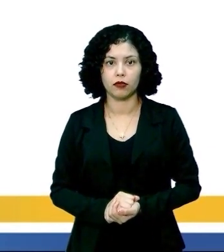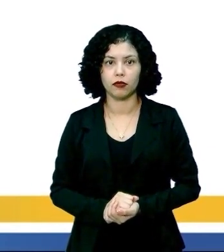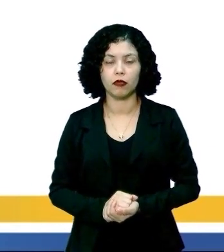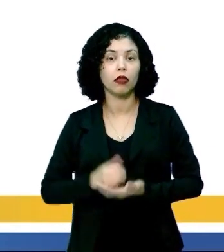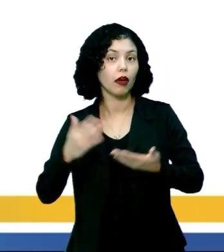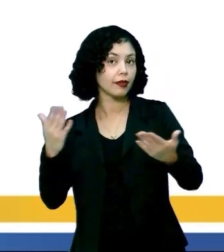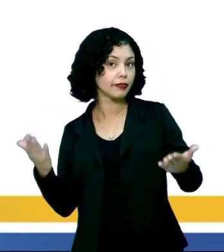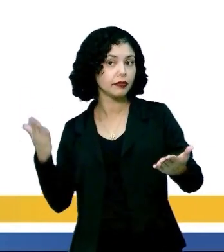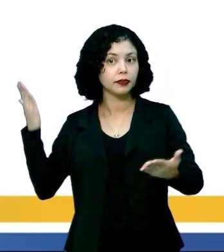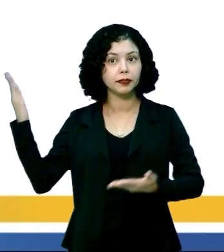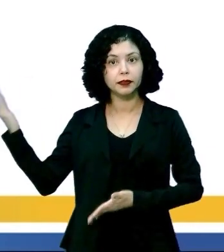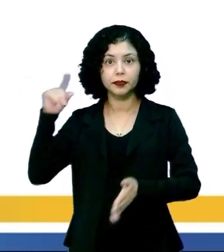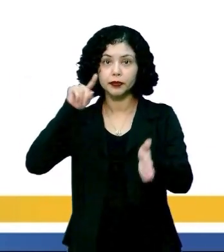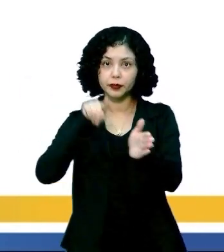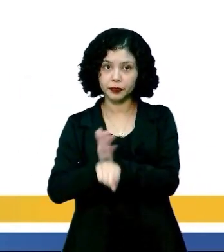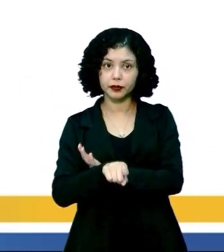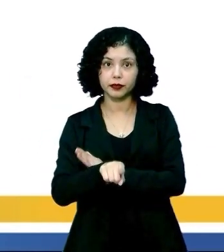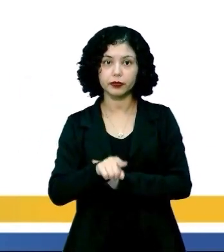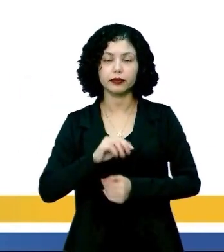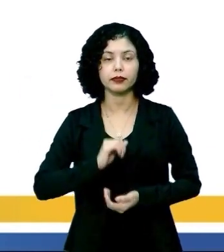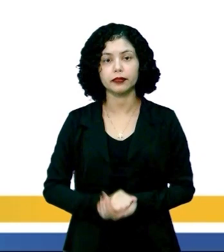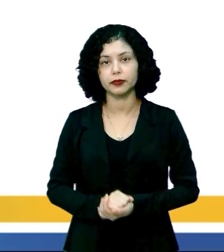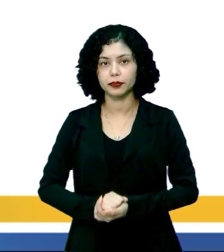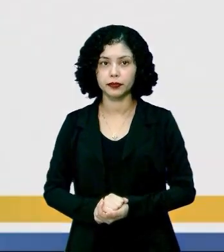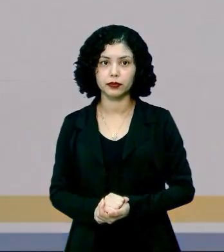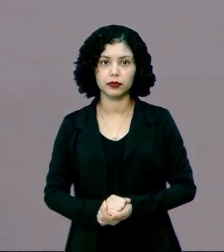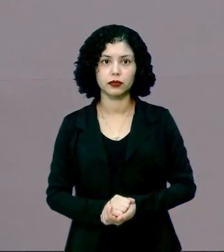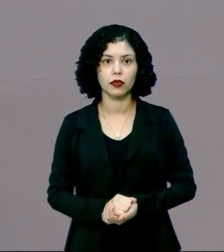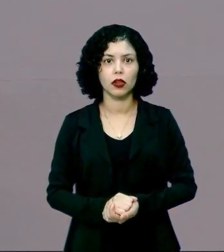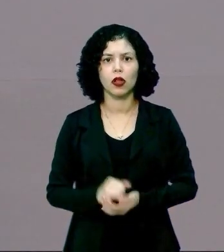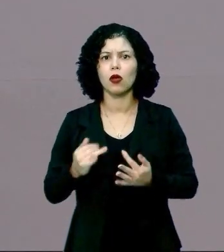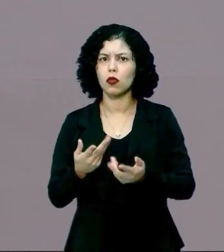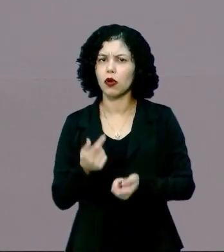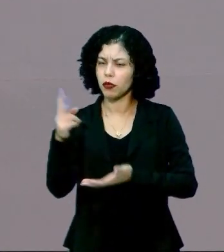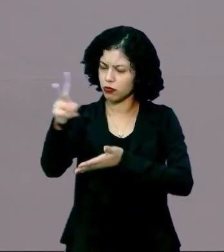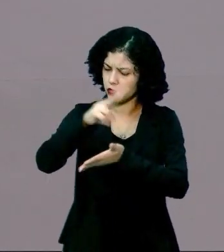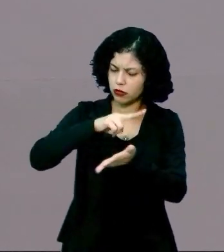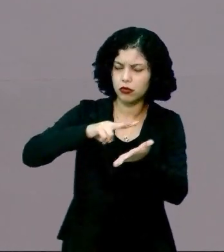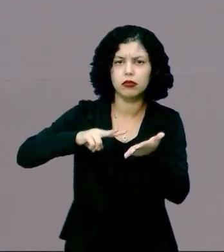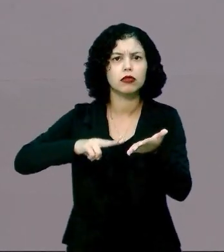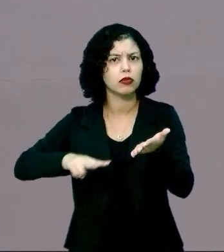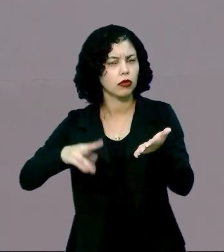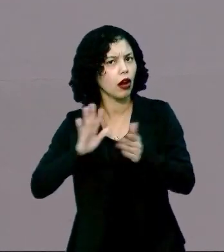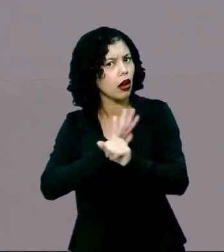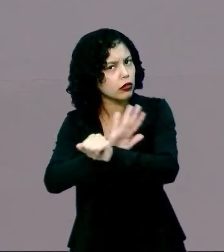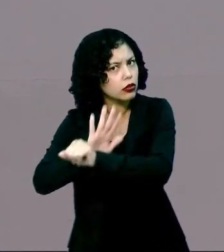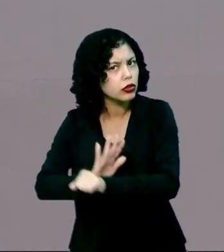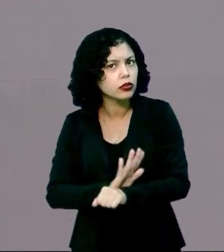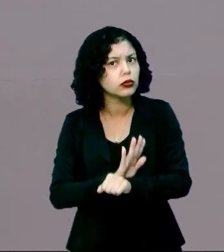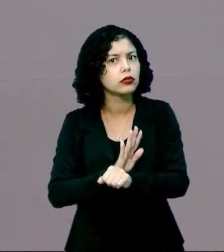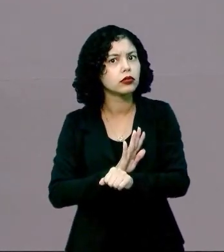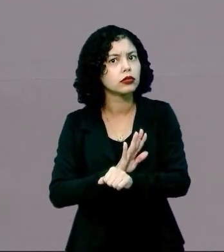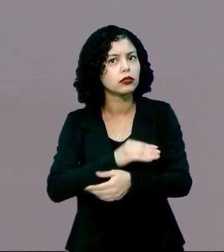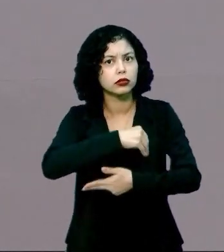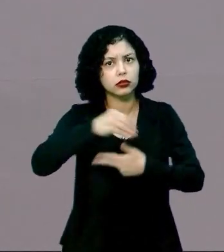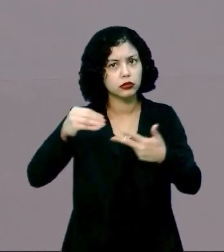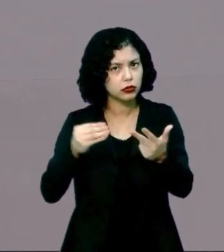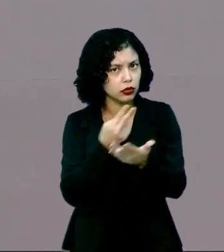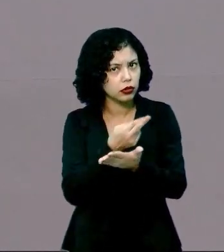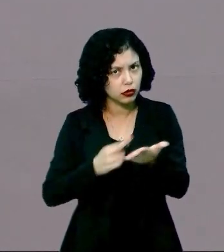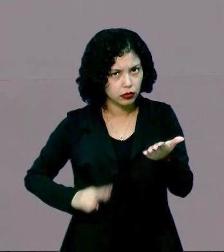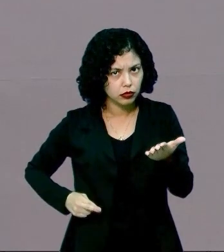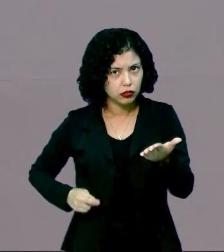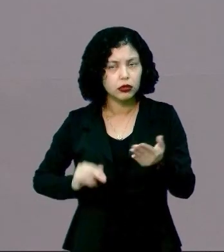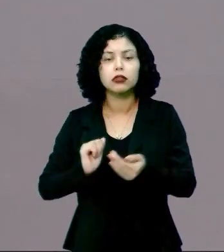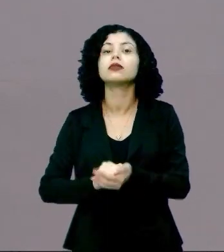E aí nós temos a pergunta que não quer calar. O hábito da leitura ajuda na redação do Enem? Com